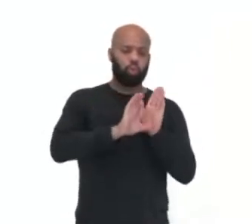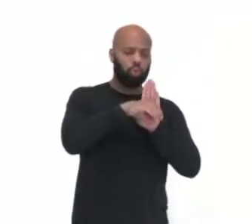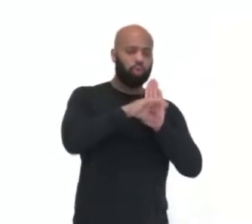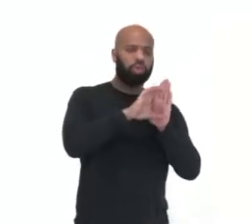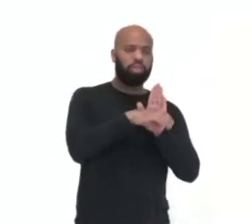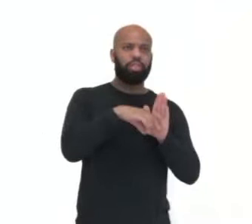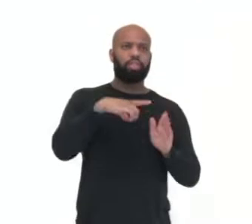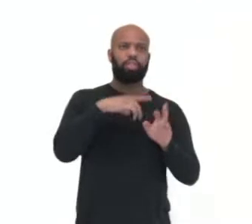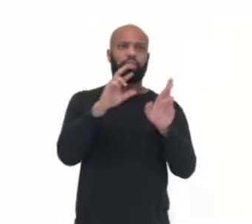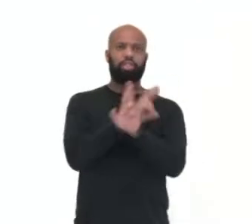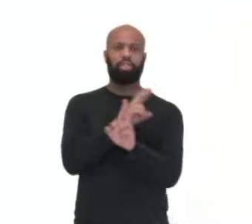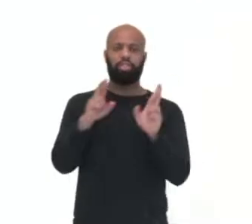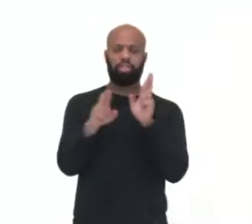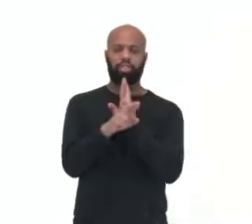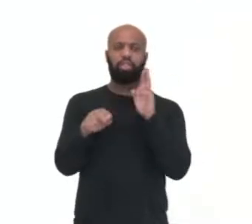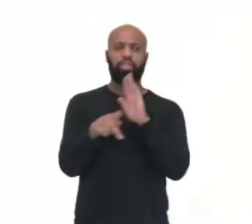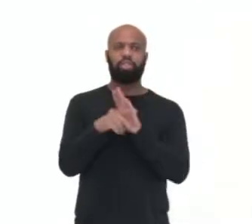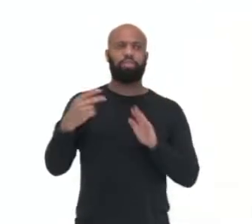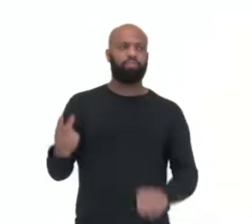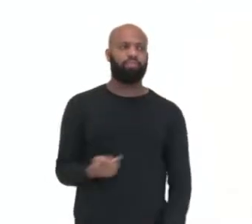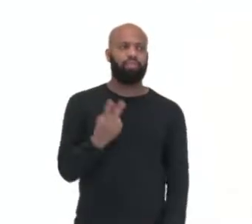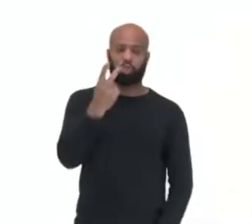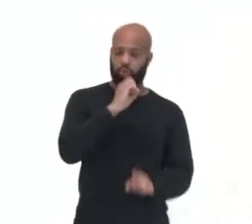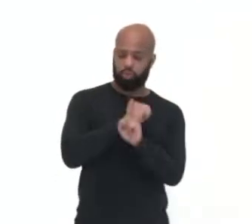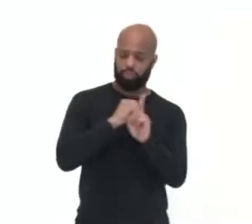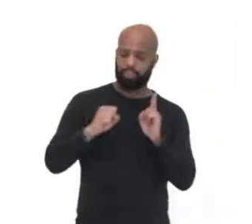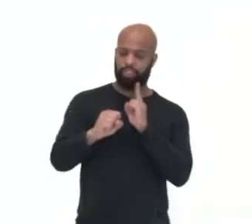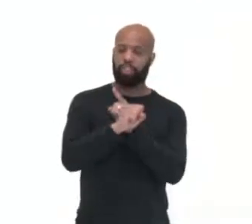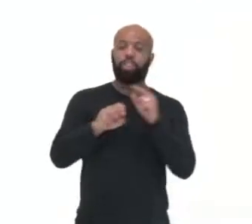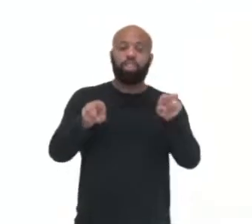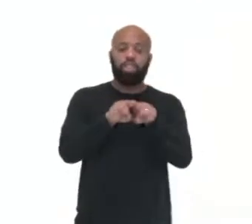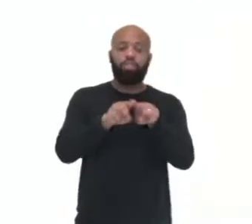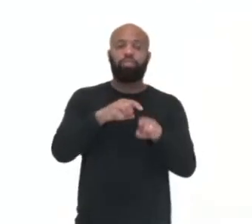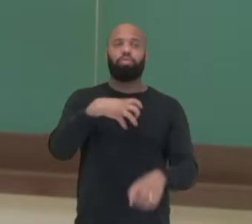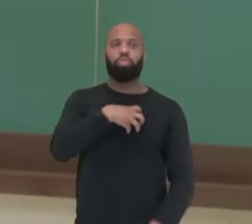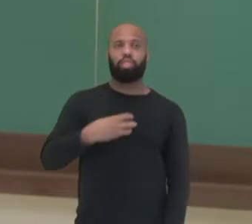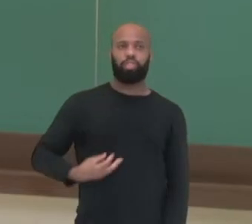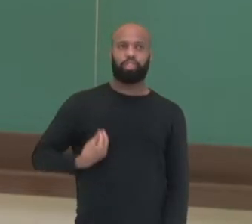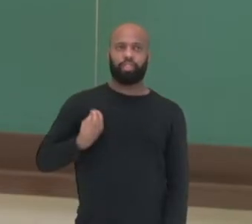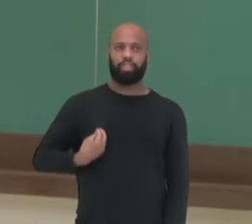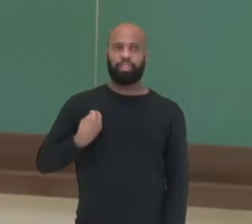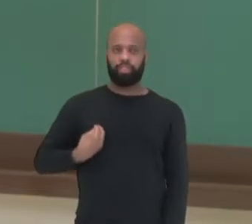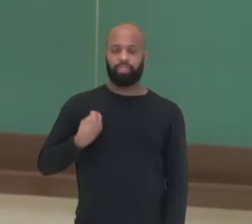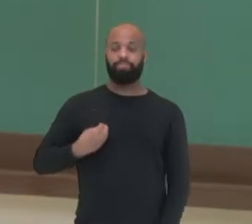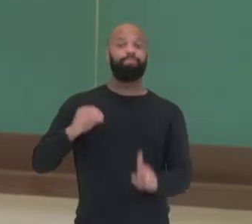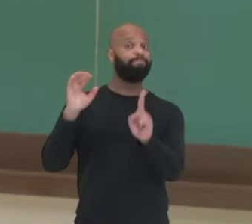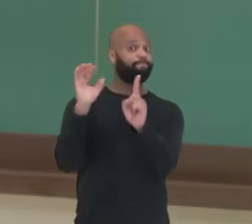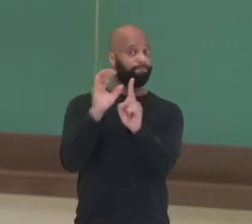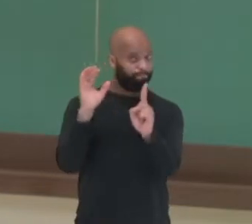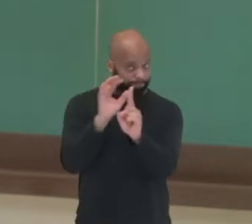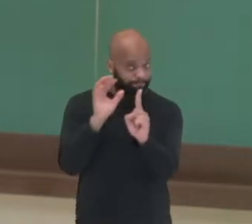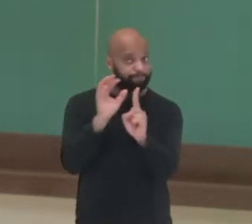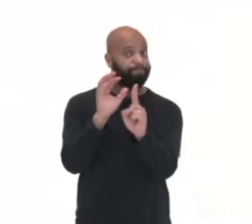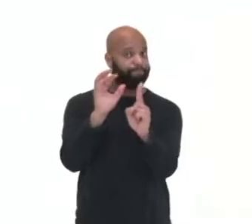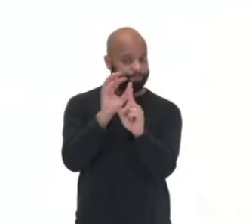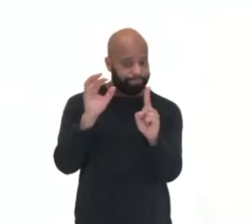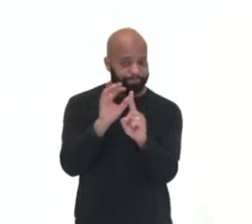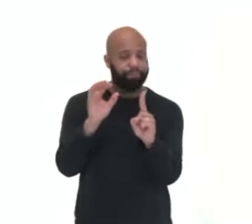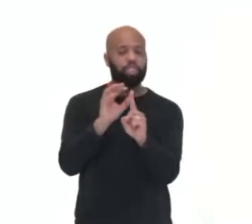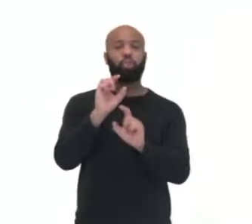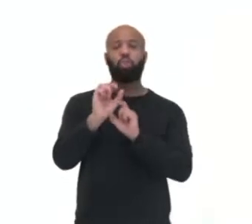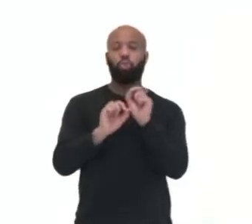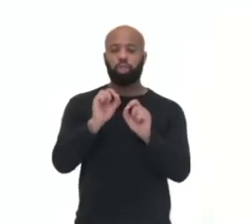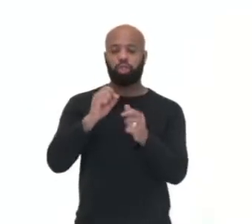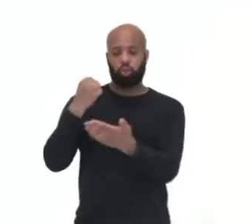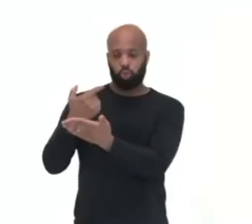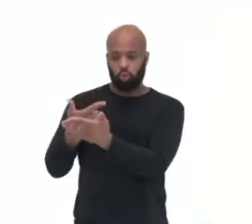com relação a valores sociais e estilo de vida, interferindo no consumo